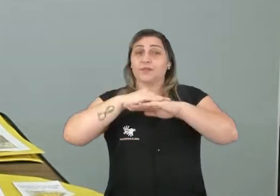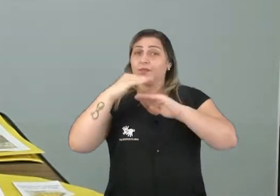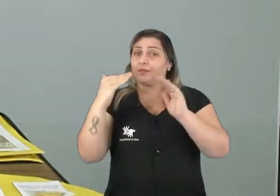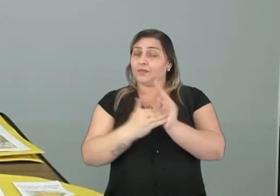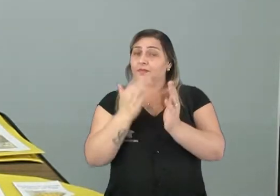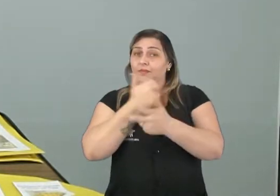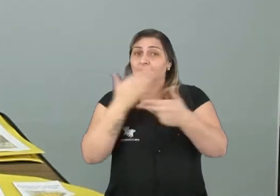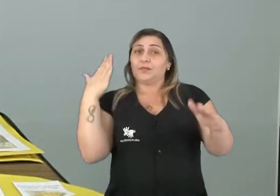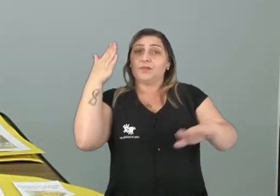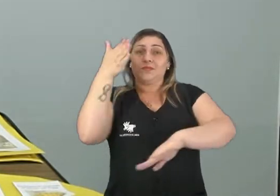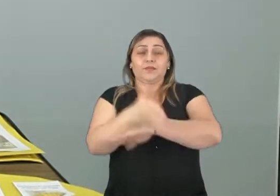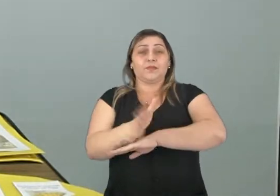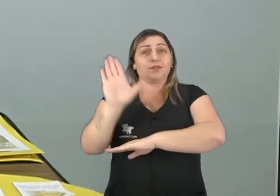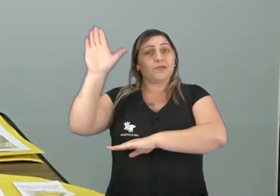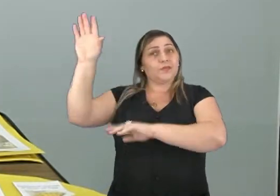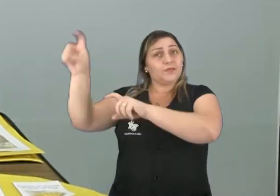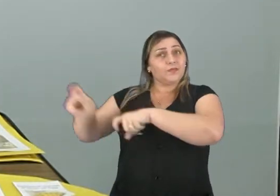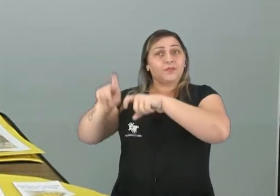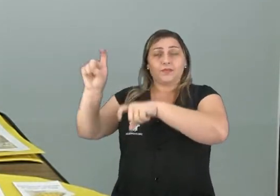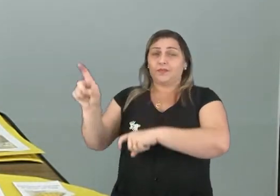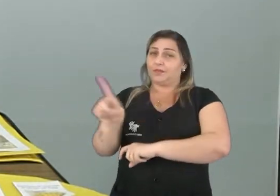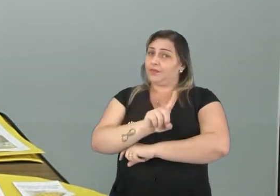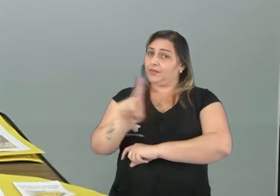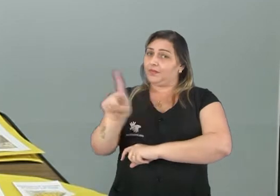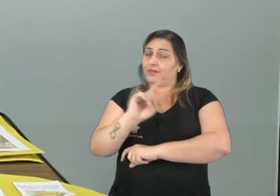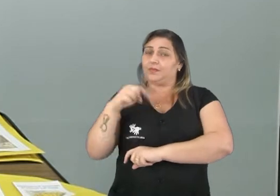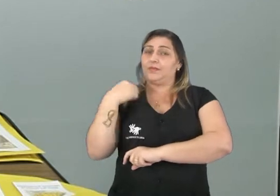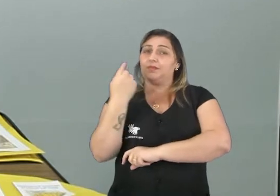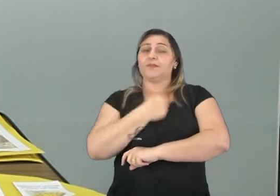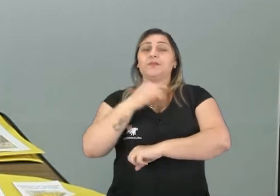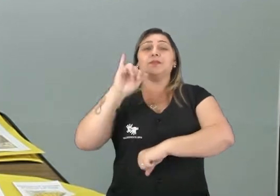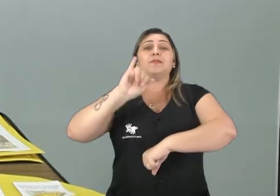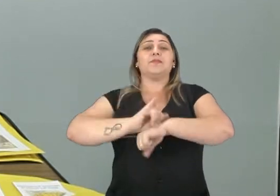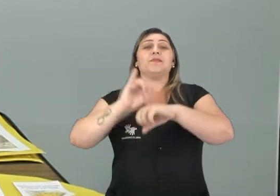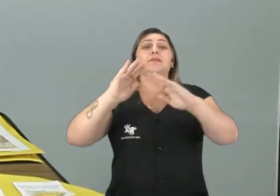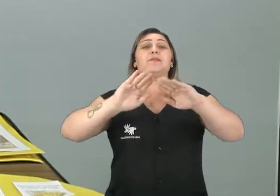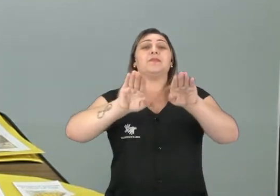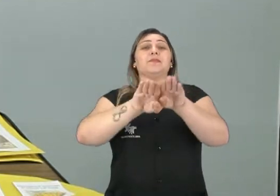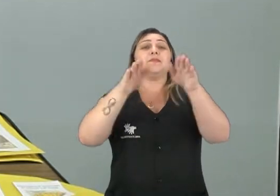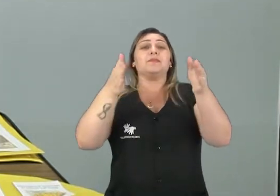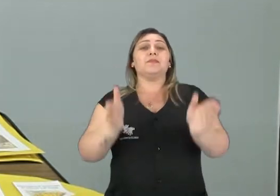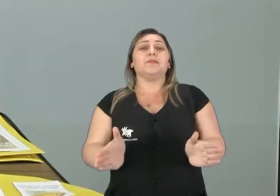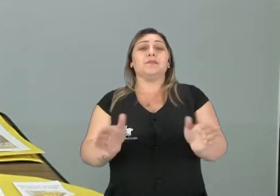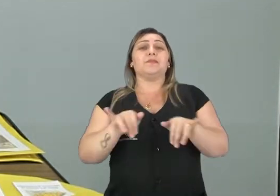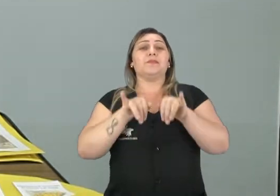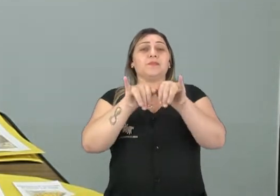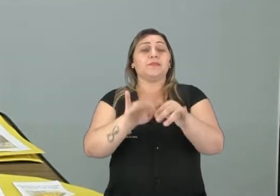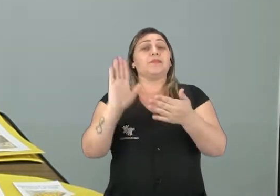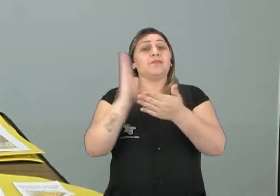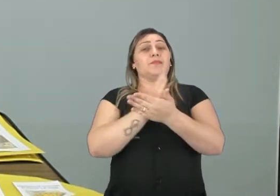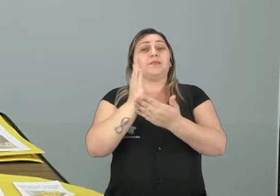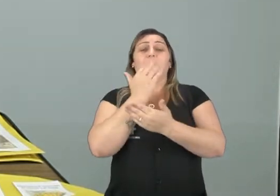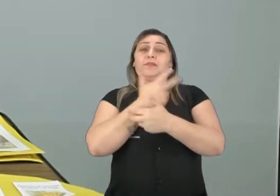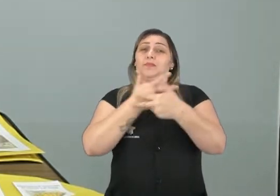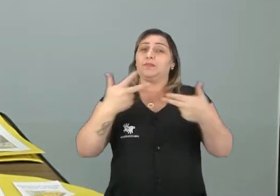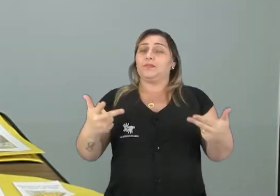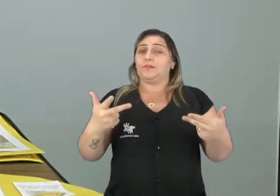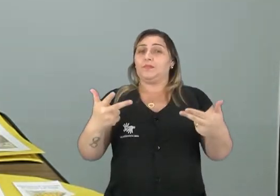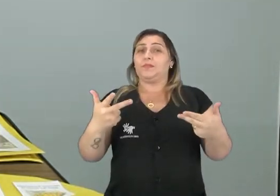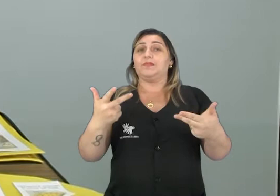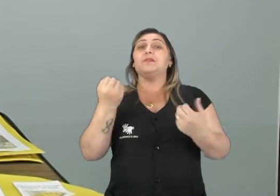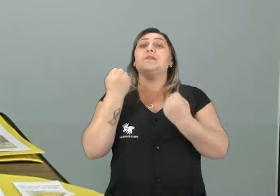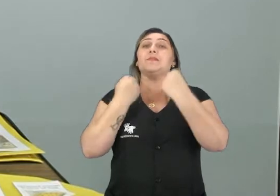vêm direto lá da agricultura para a nossa mesa, lá para o supermercado? Muito bem, alguns alimentos eles são o quê?